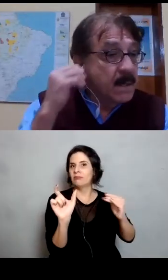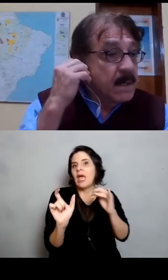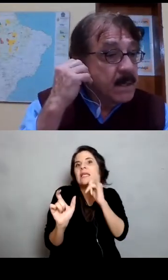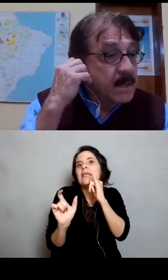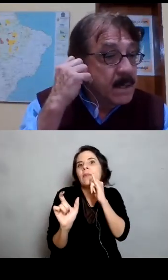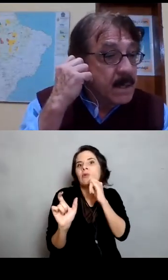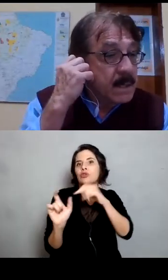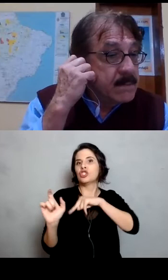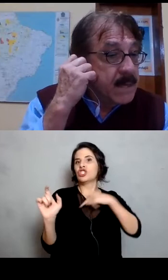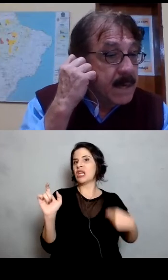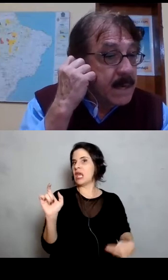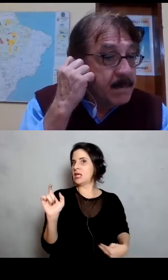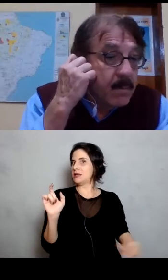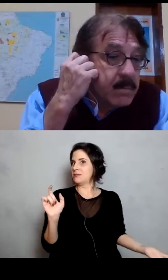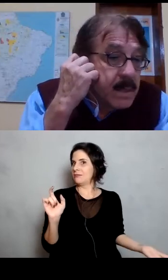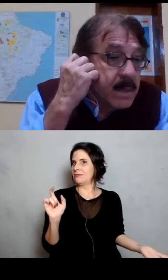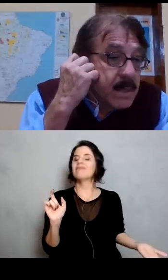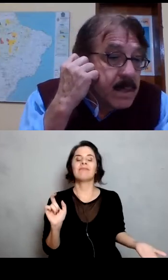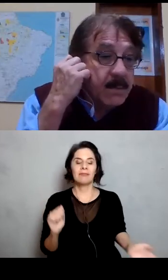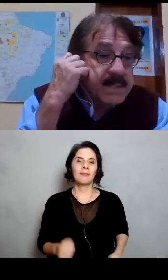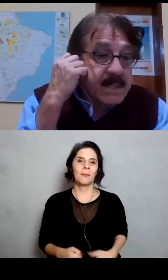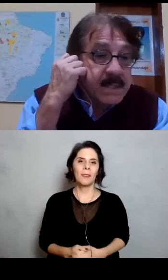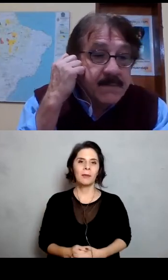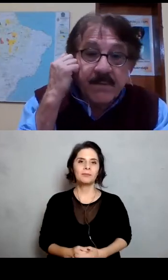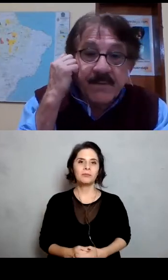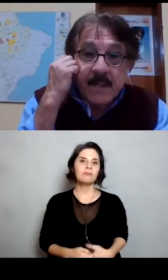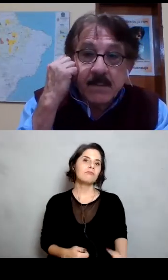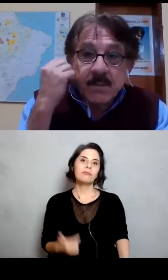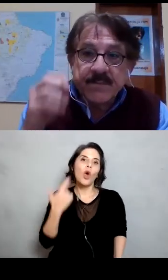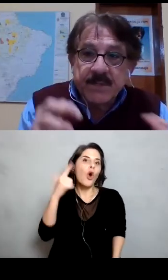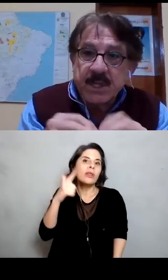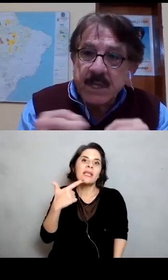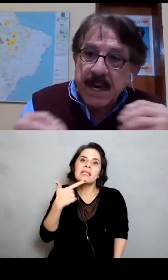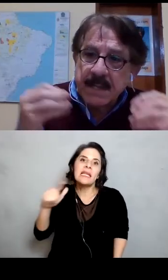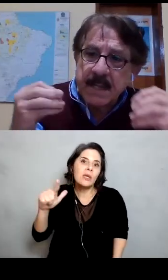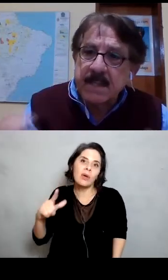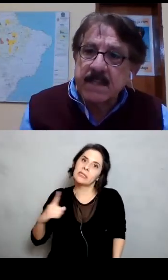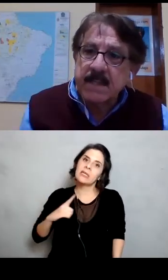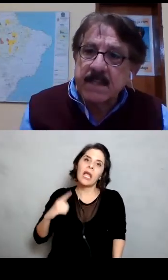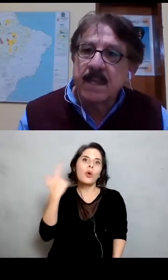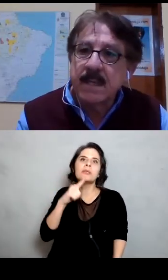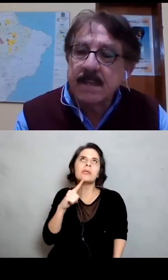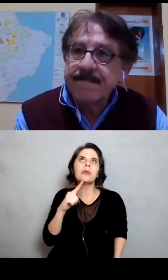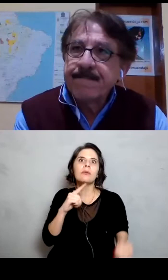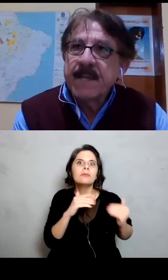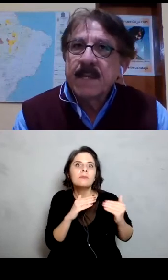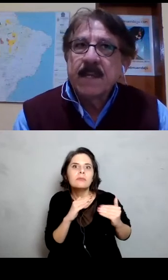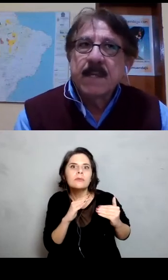né? E tem línguas que desenvolveram sofisticadas